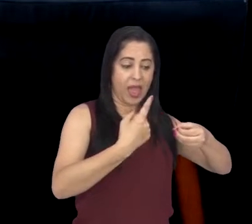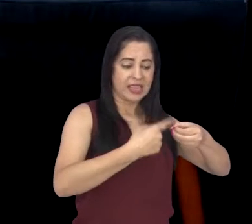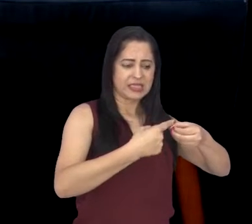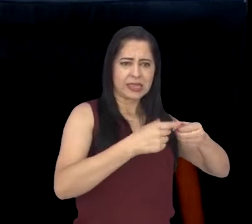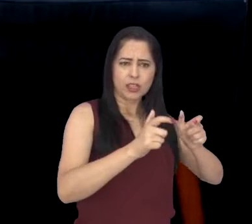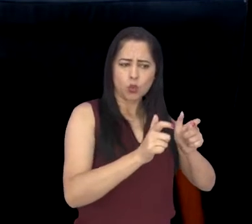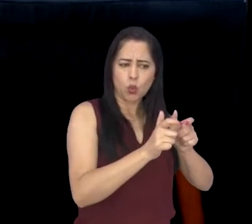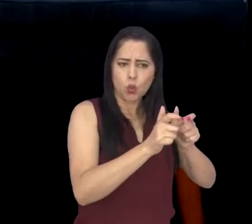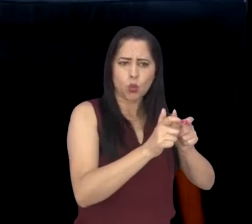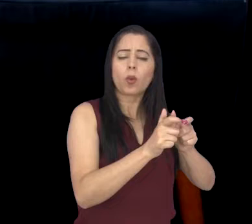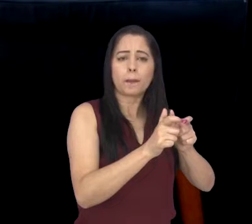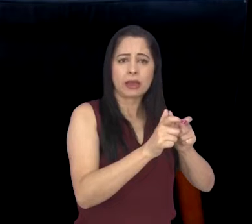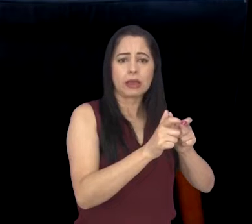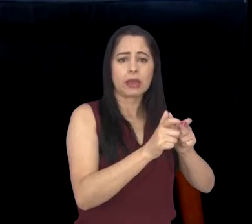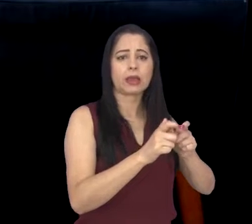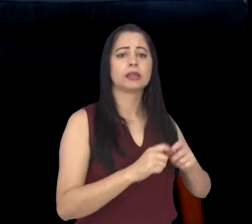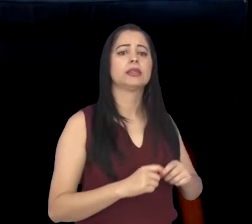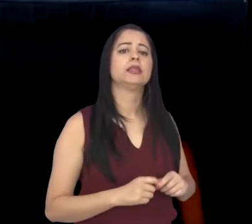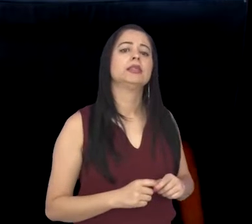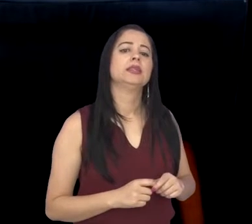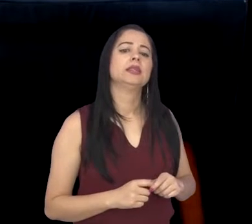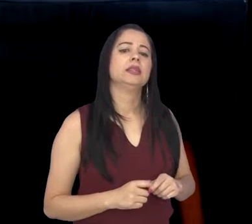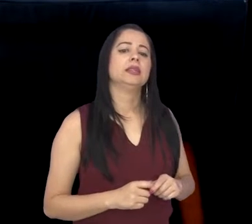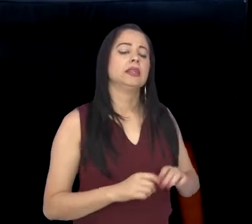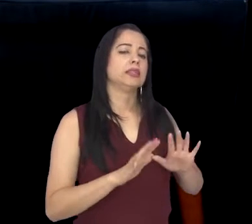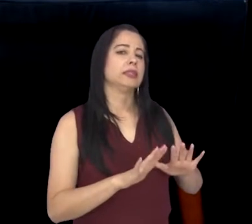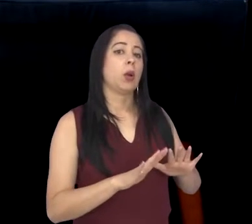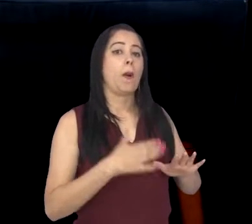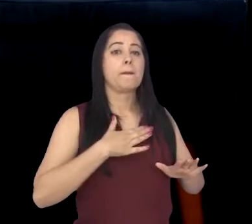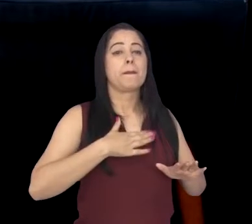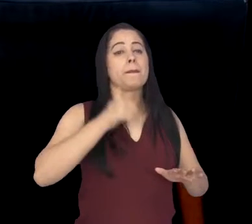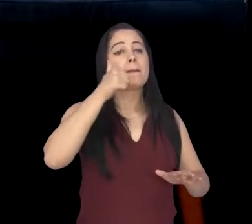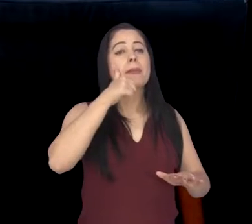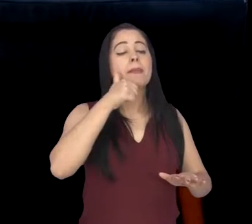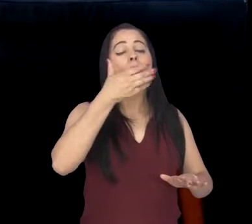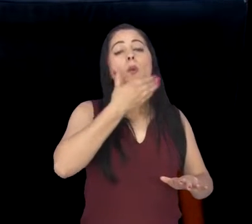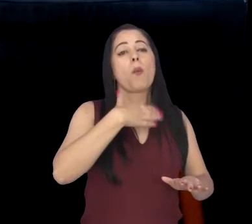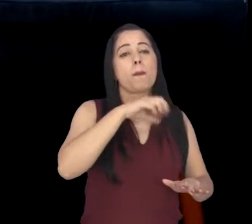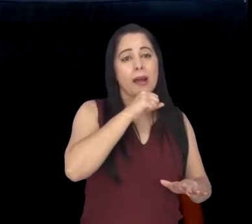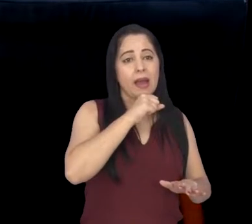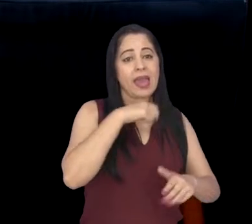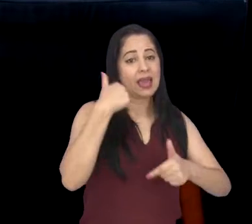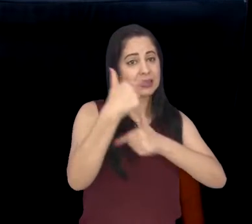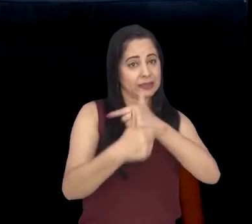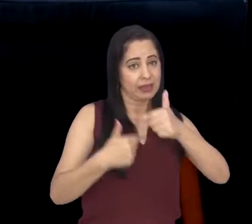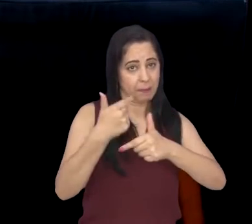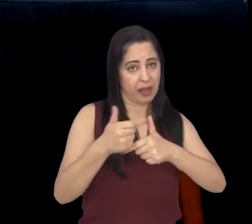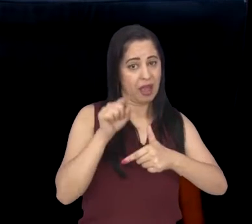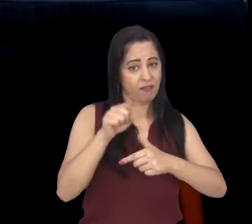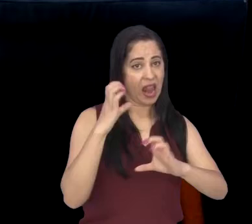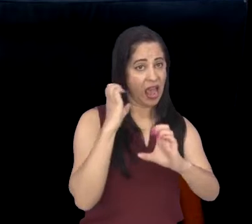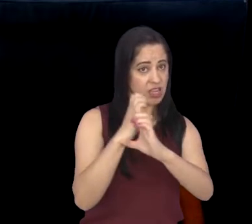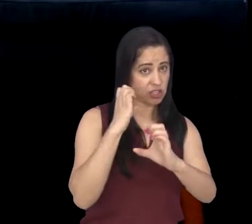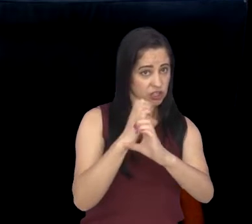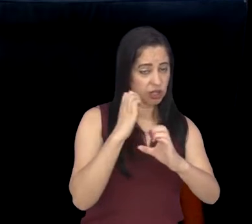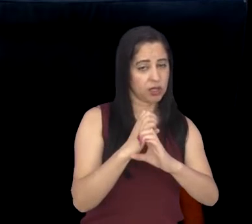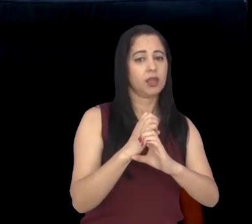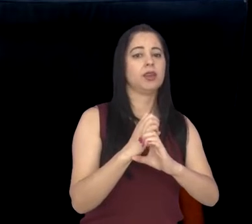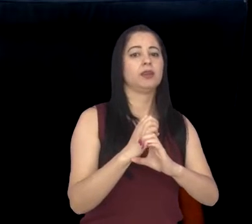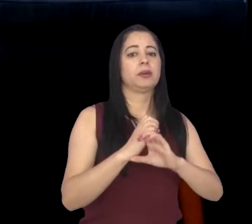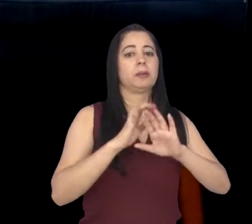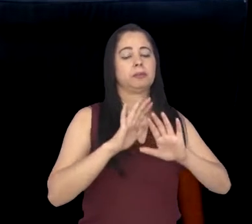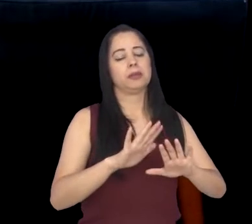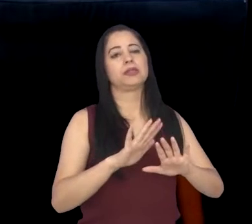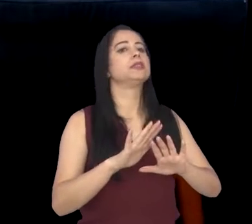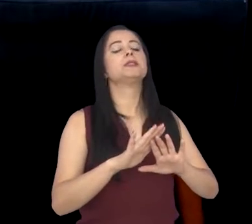Bauru, Tupi-Guarani, quer dizer cesto de frutas, né? E papai era engenheiro, diretor da Estrada de Ferro Noroeste do Brasil, que